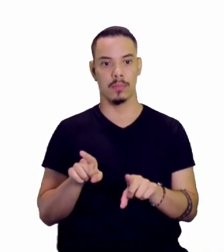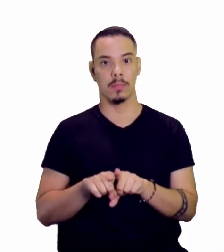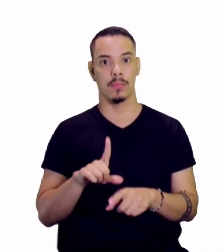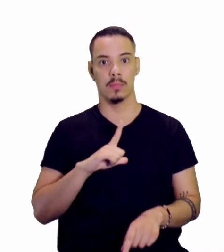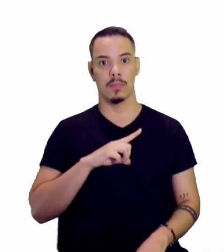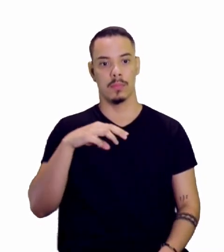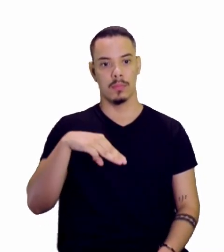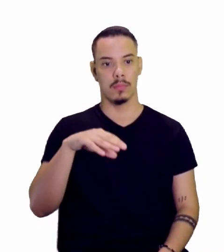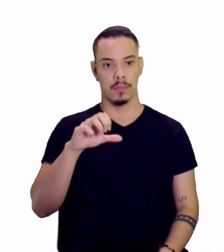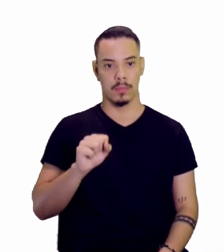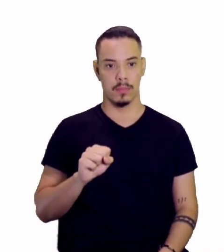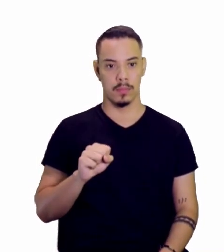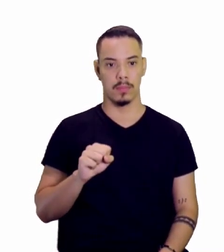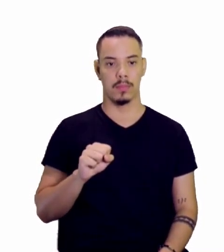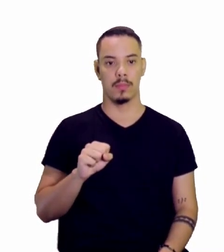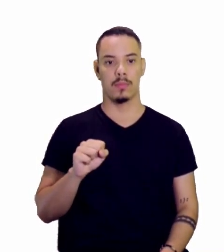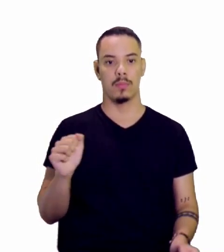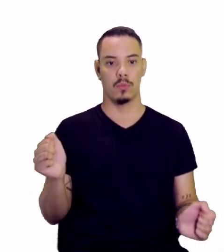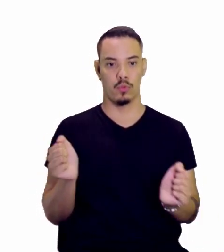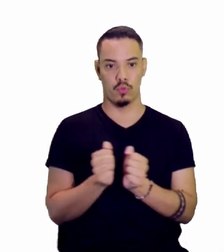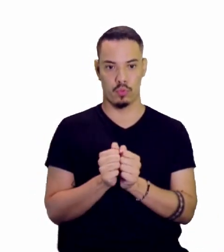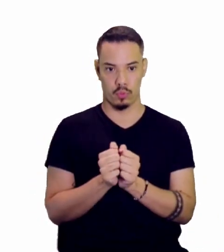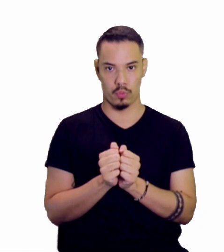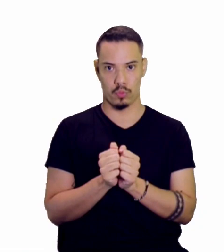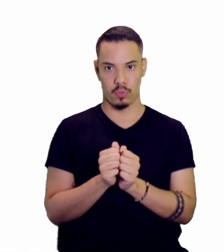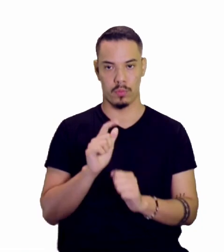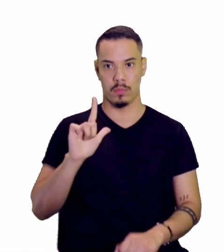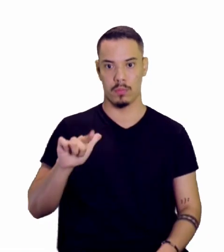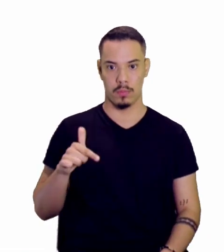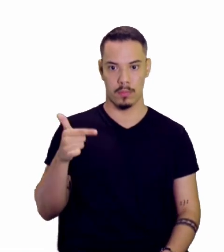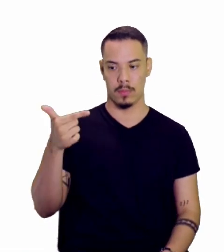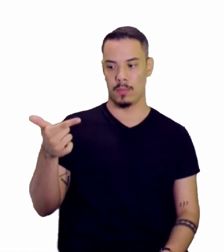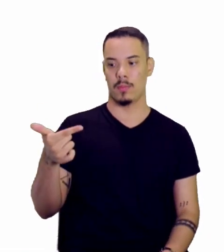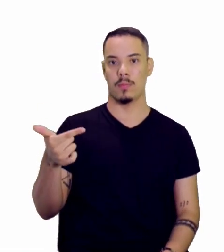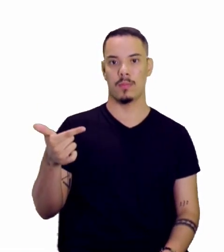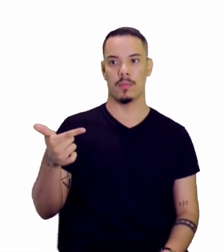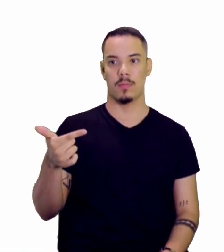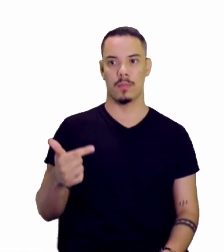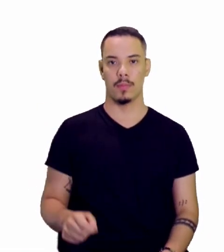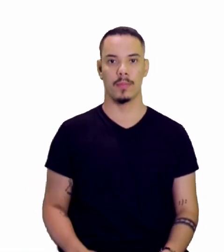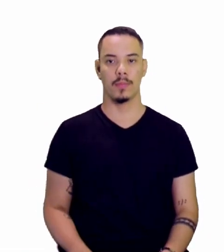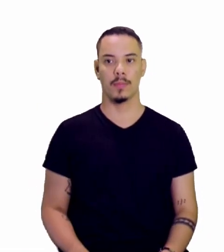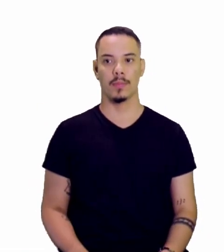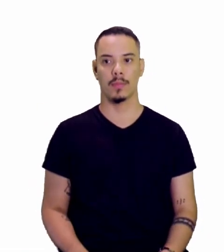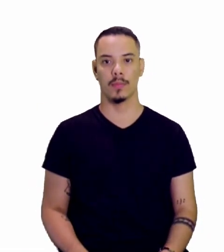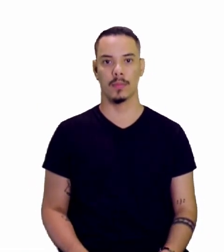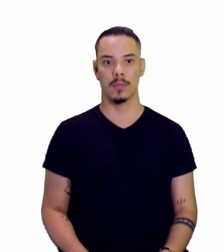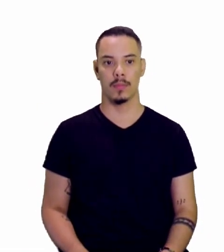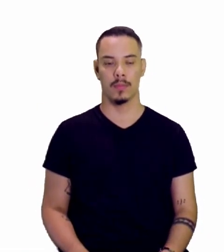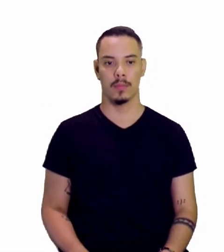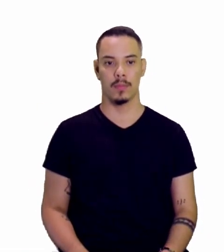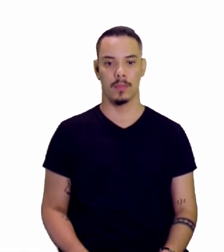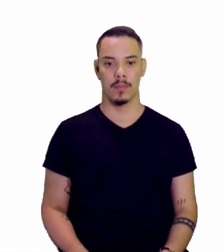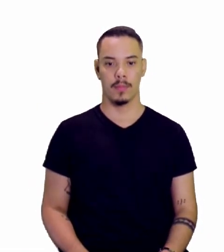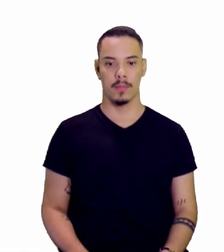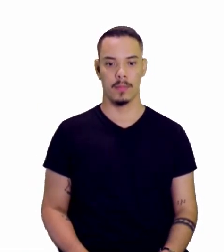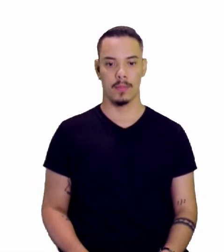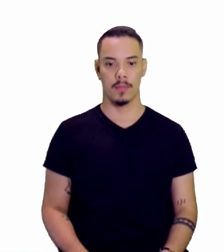metro por segundo, né? Então, ao quadrado. Exatamente. Certo? Olha aqui, ó.